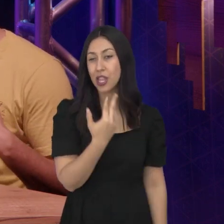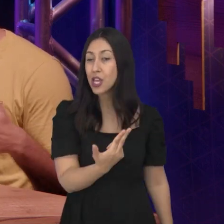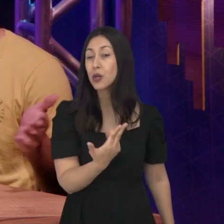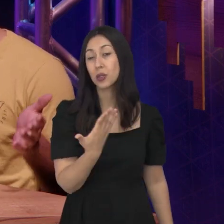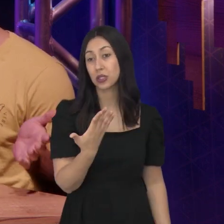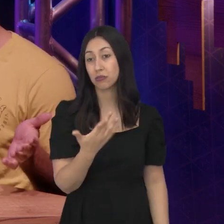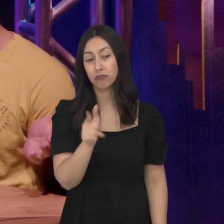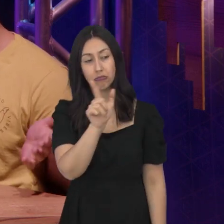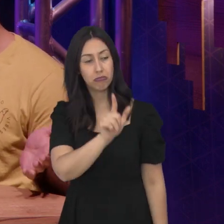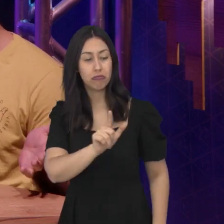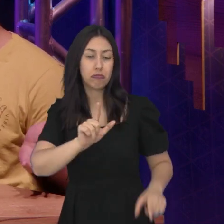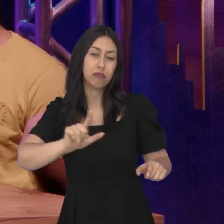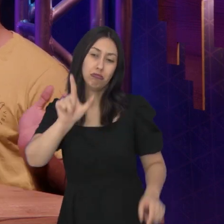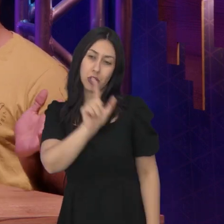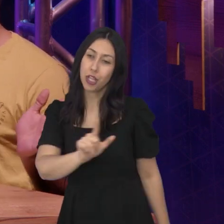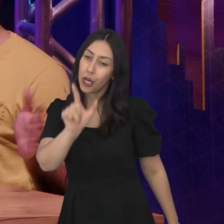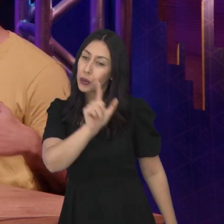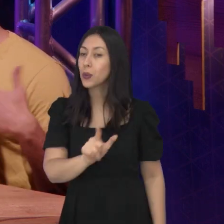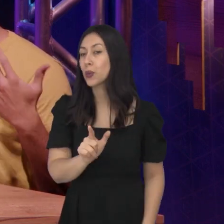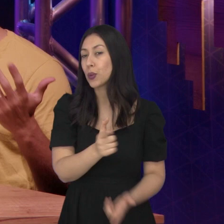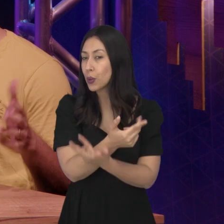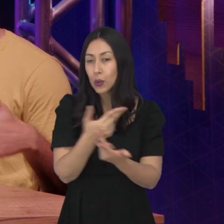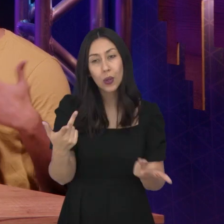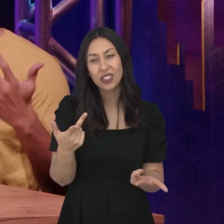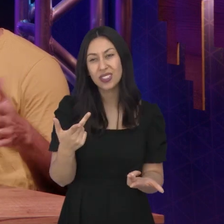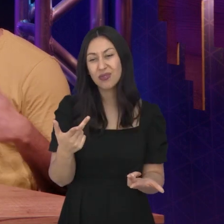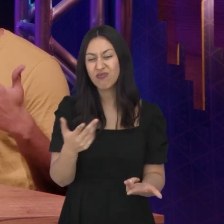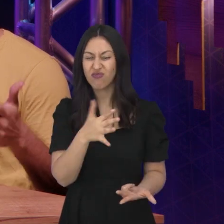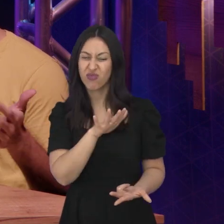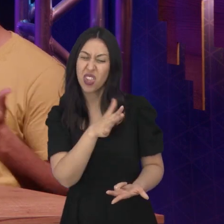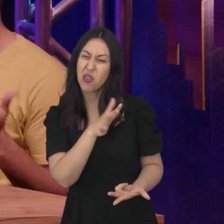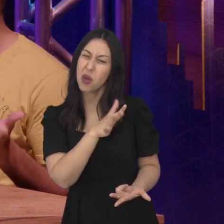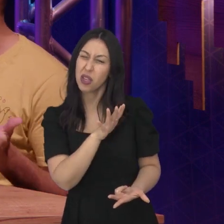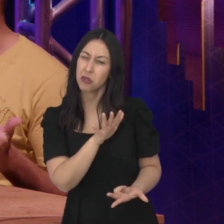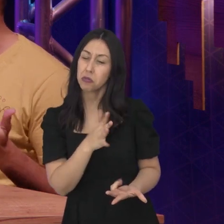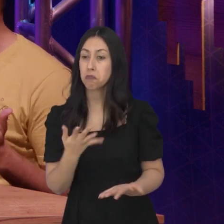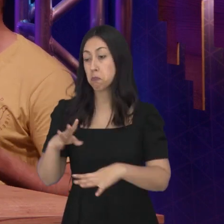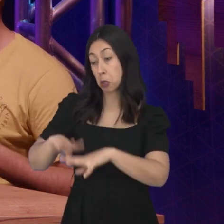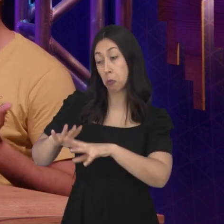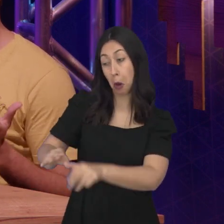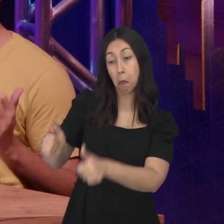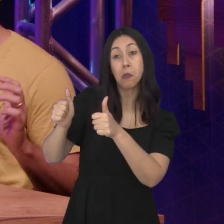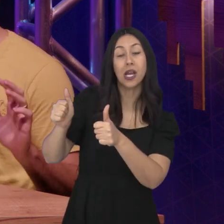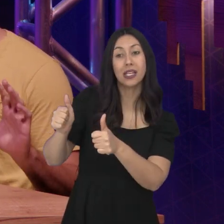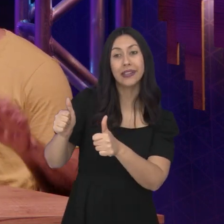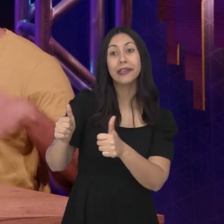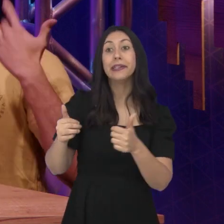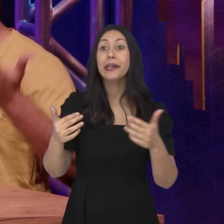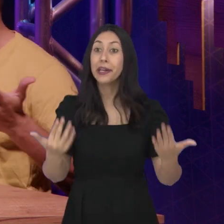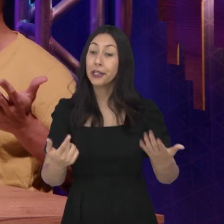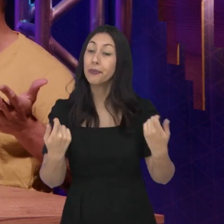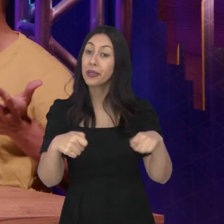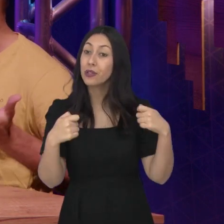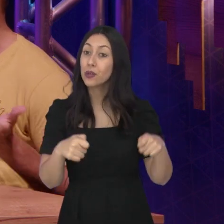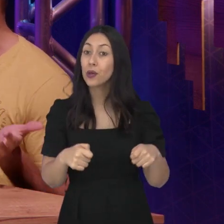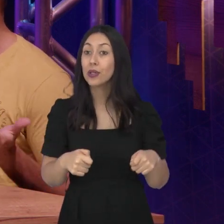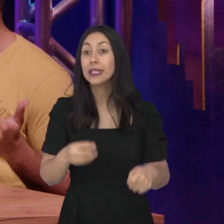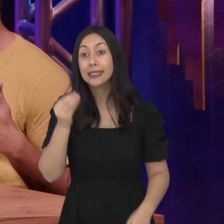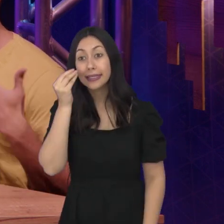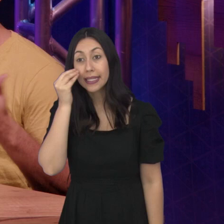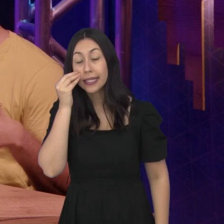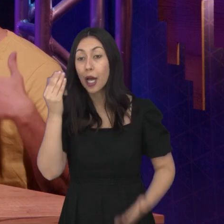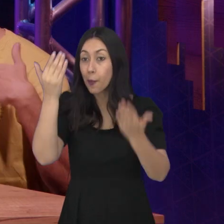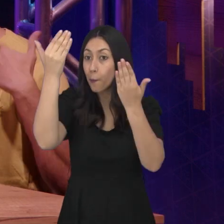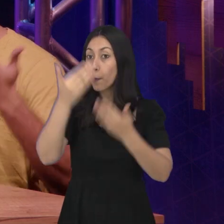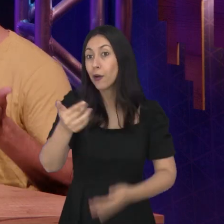ia muito bem nas exatas, mas em literatura e tal, ele não ia tão bem. Então, ele teve que refazer depois